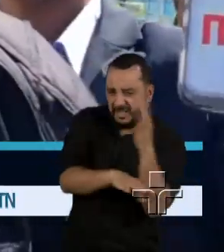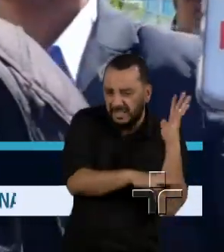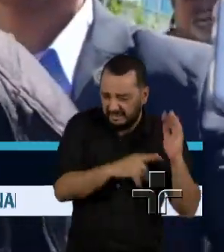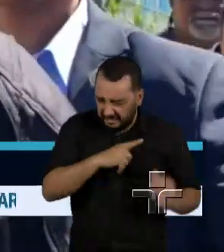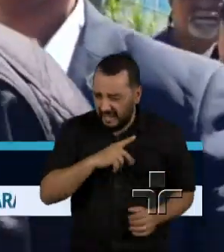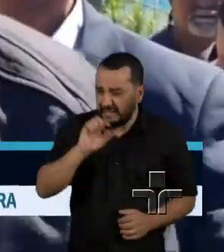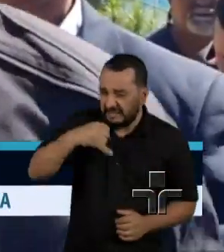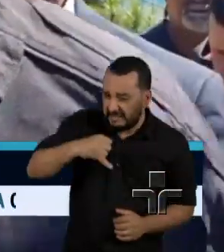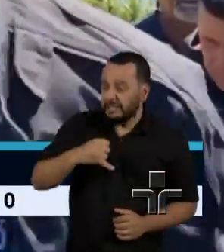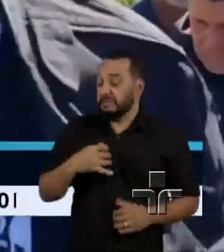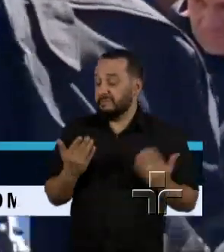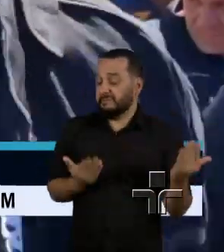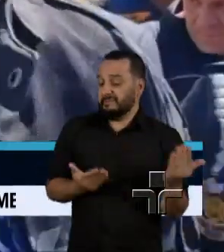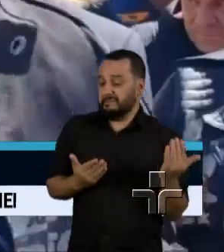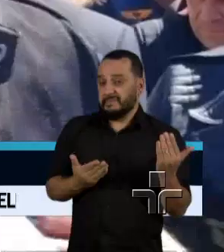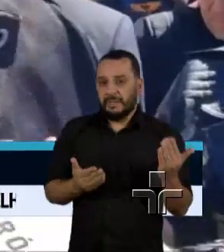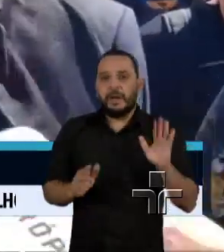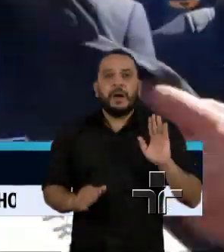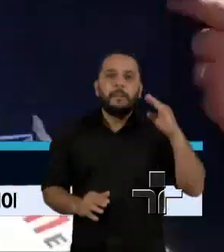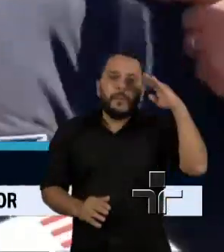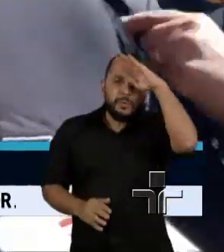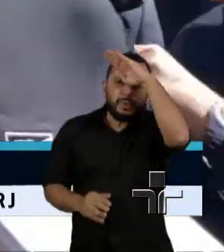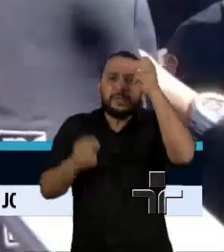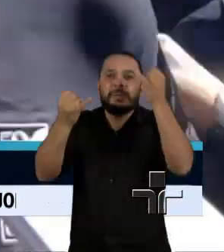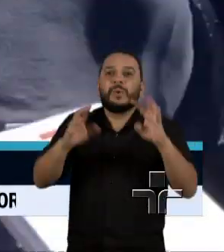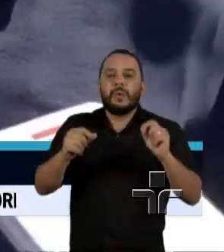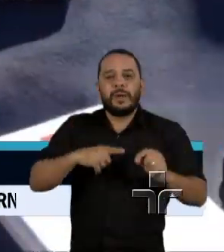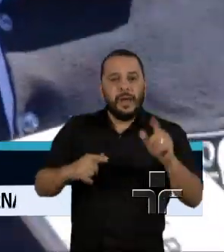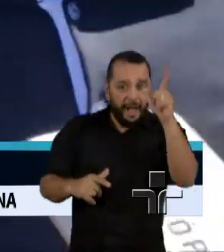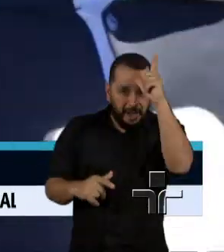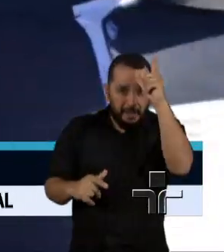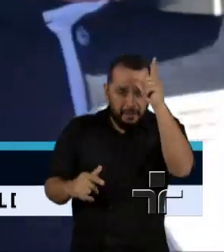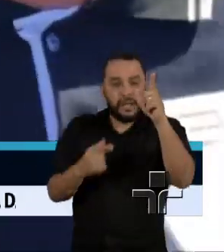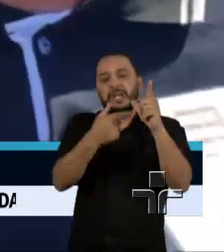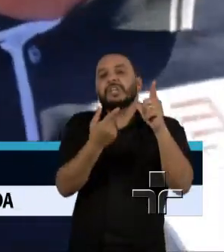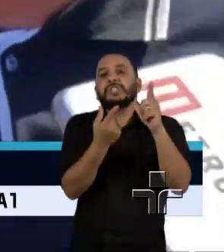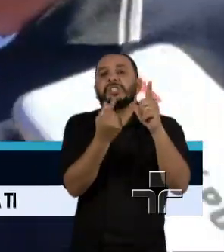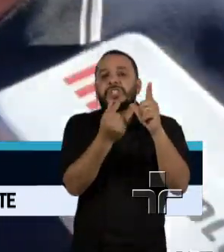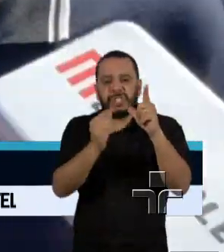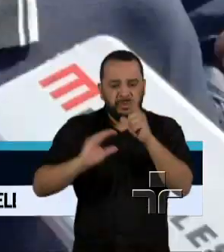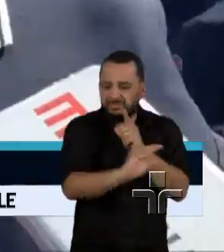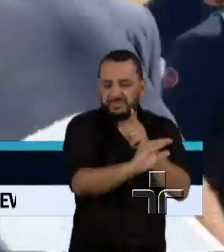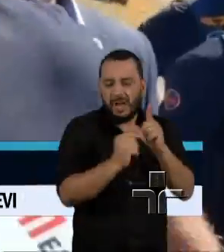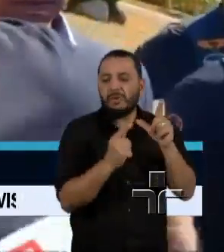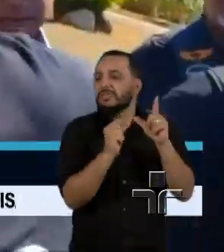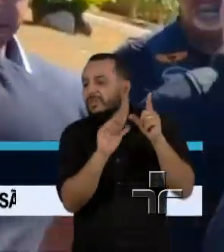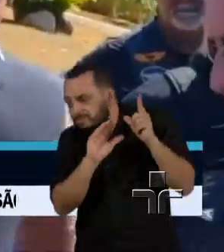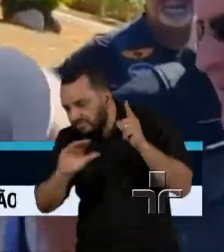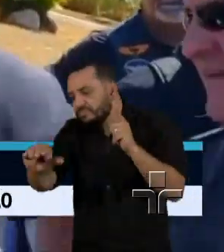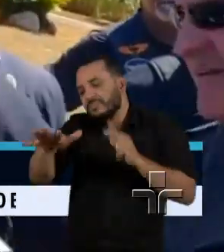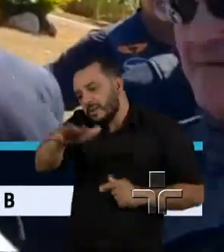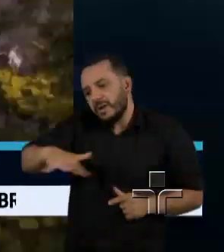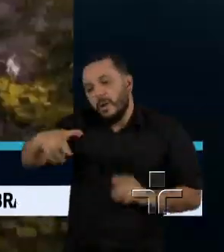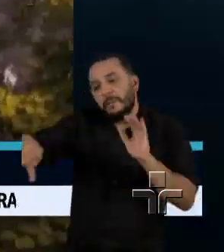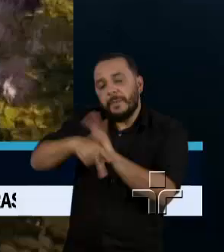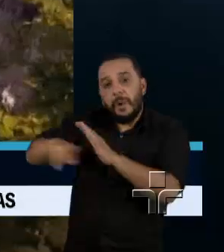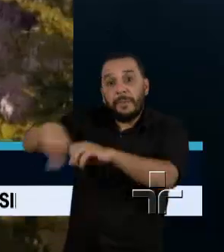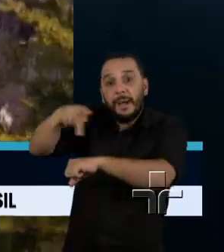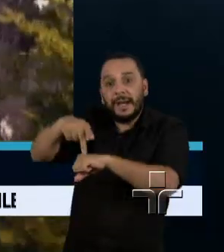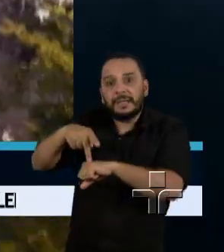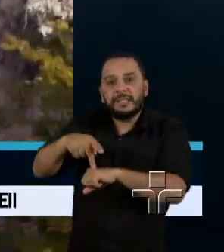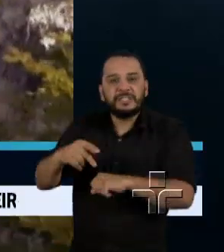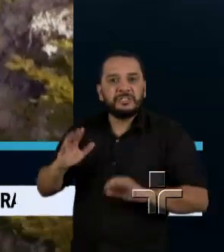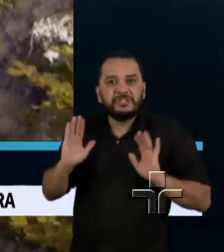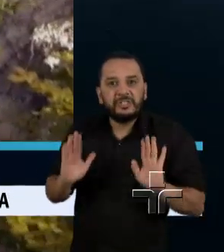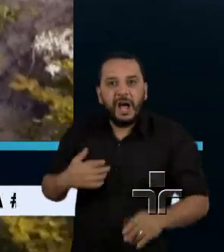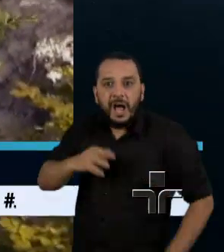o presidente Bolsonaro disse que a Alemanha deveria usar o dinheiro bloqueado para reflorestar o próprio país. Em